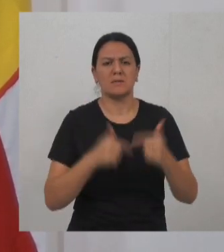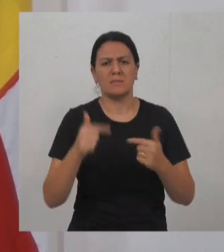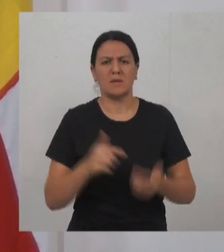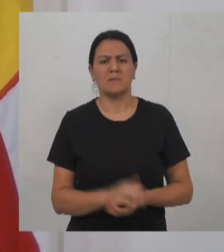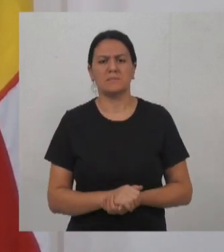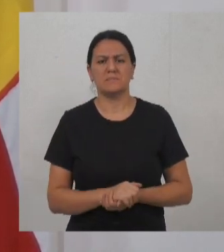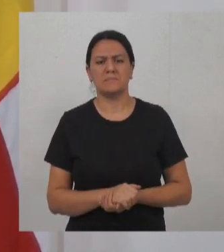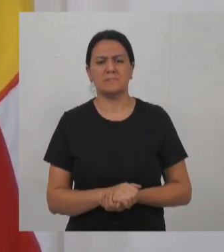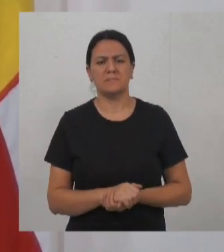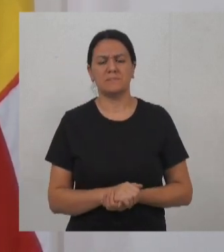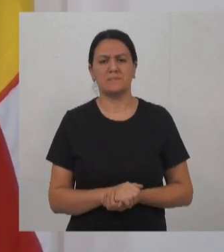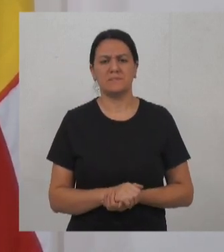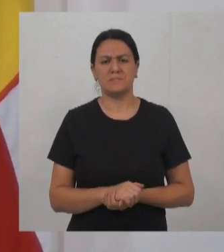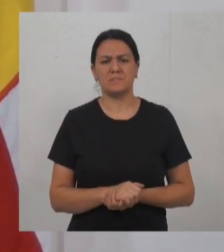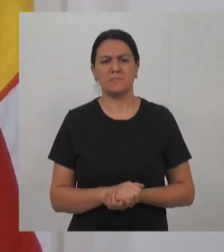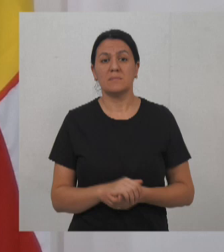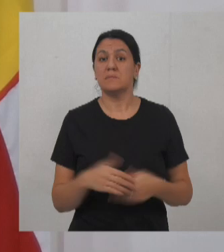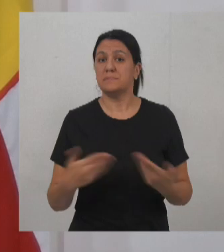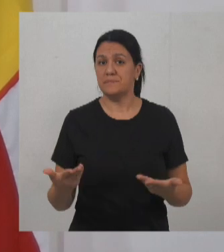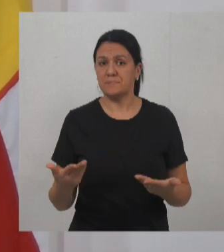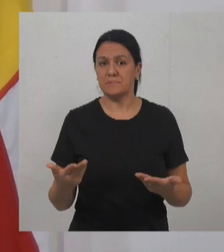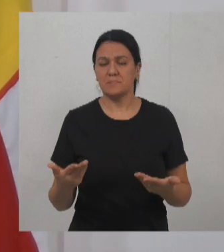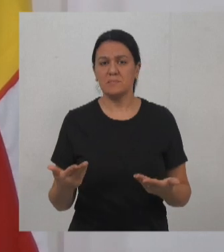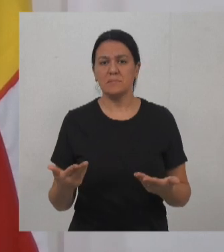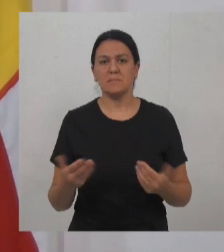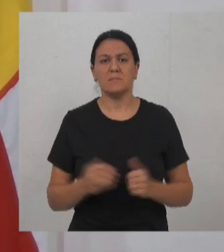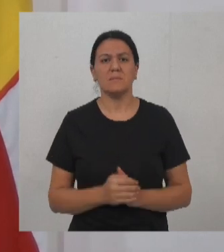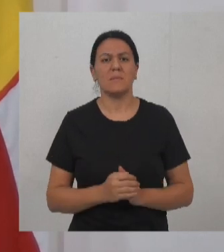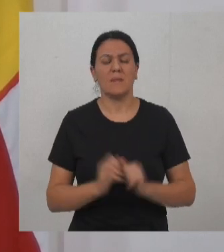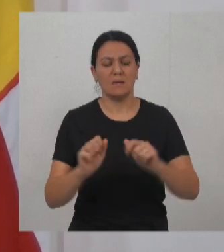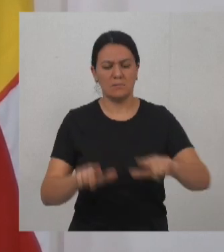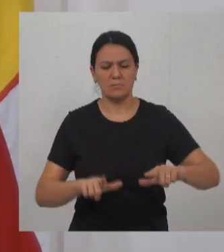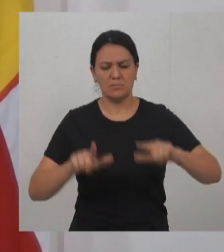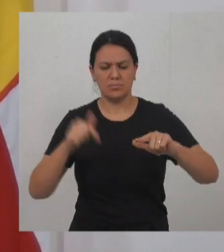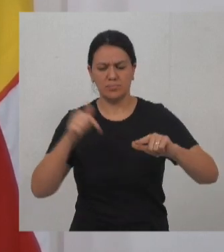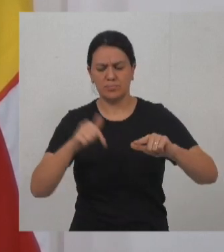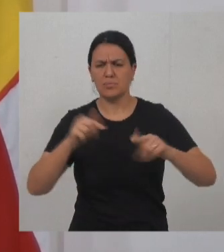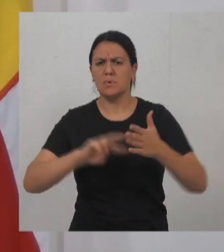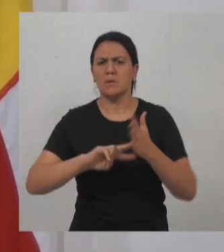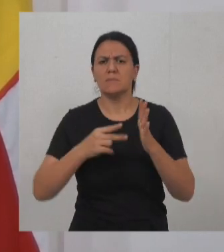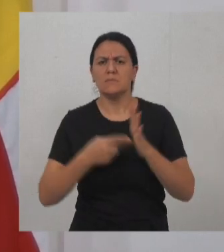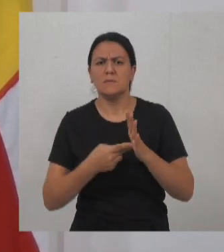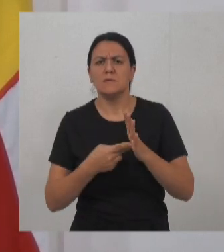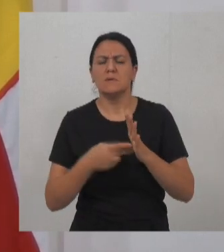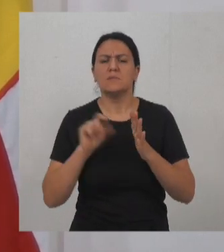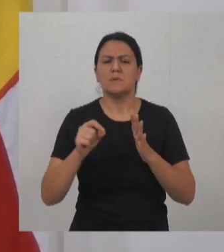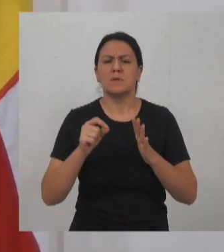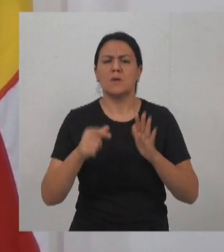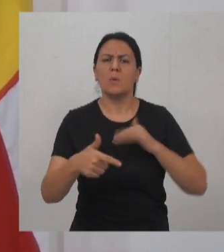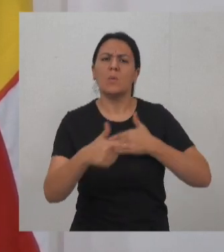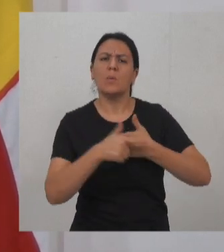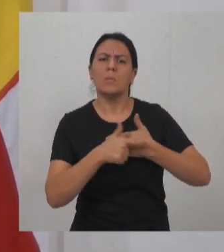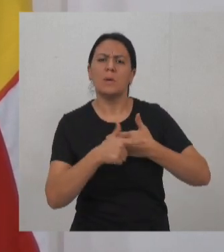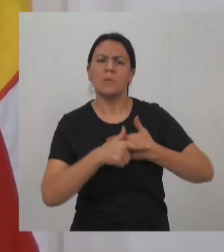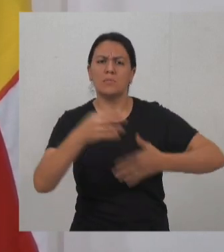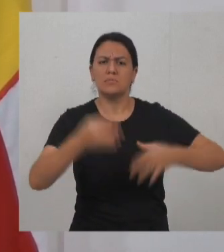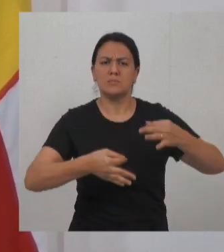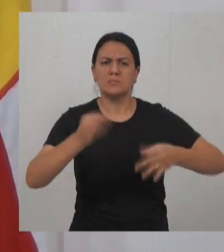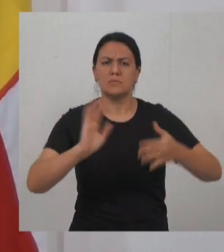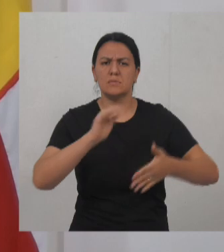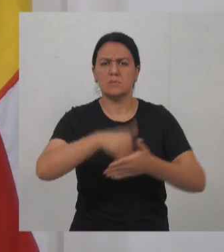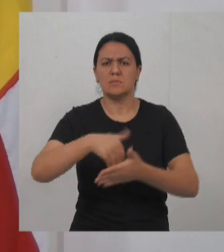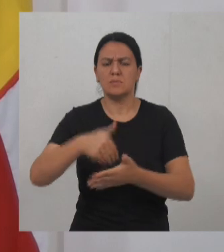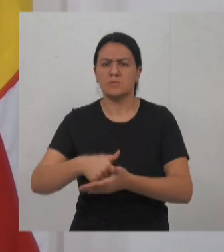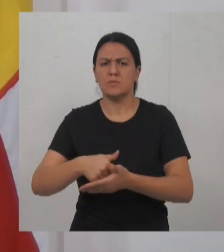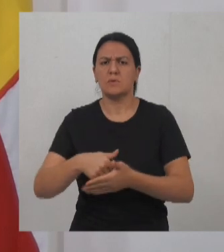A diplomação reafirma o papel da Justiça Eleitoral na legalidade e na democracia, reconhecendo a legitimidade do processo eleitoral